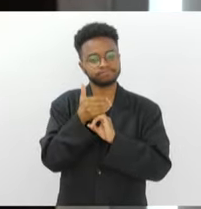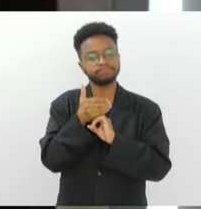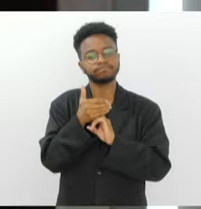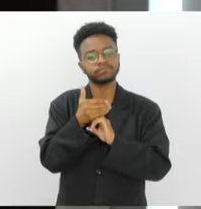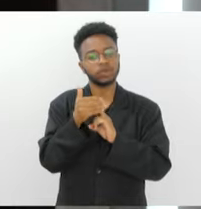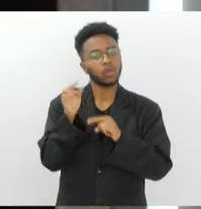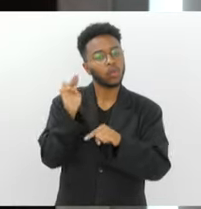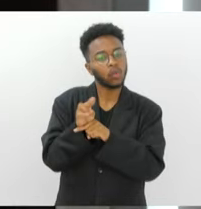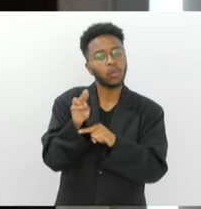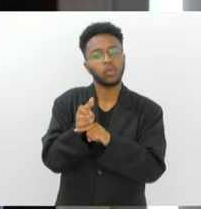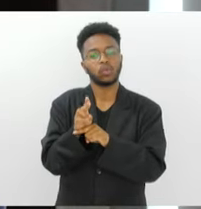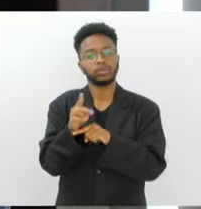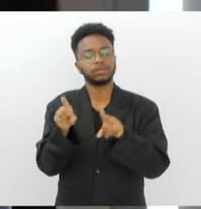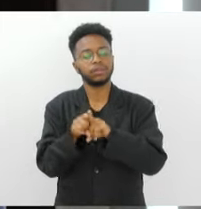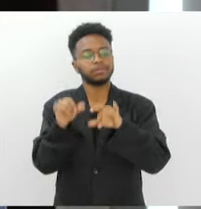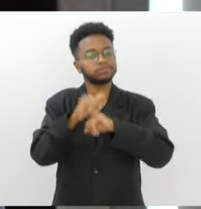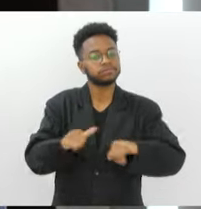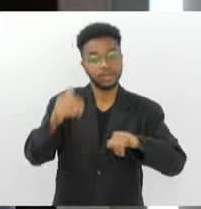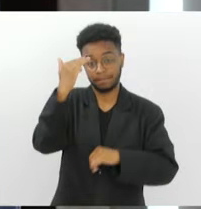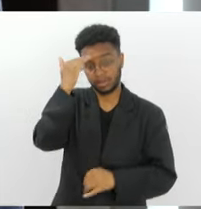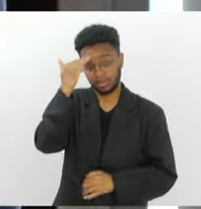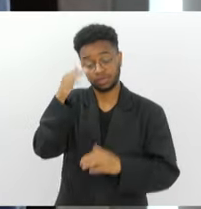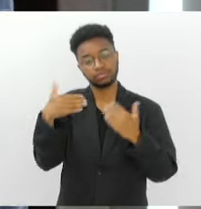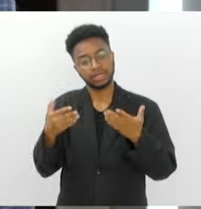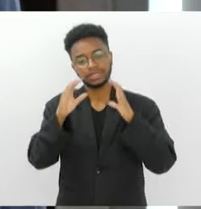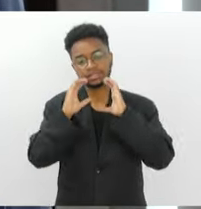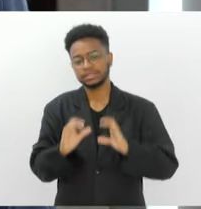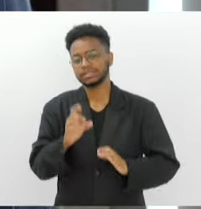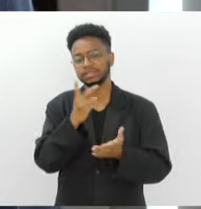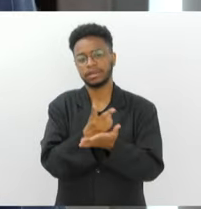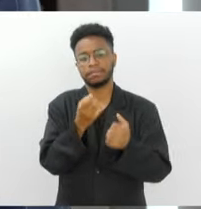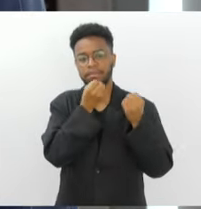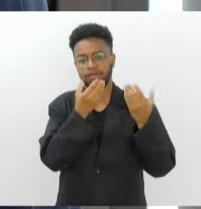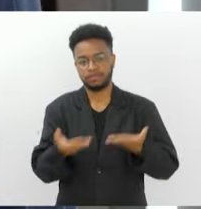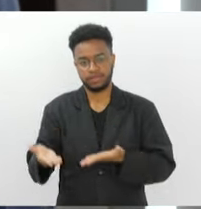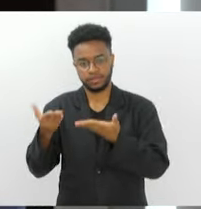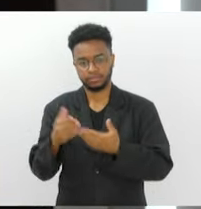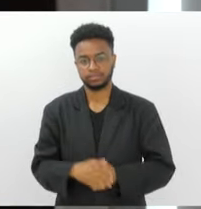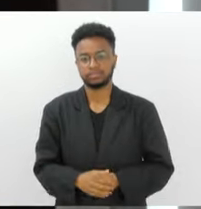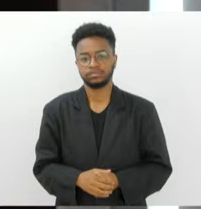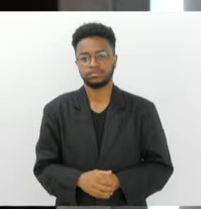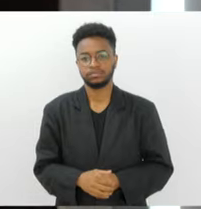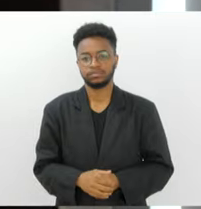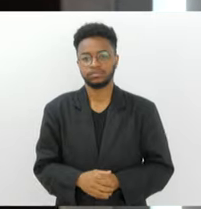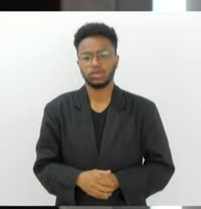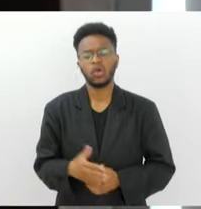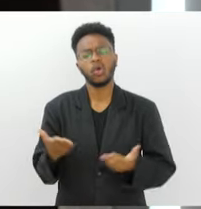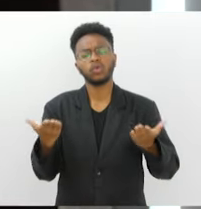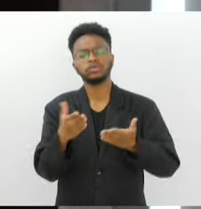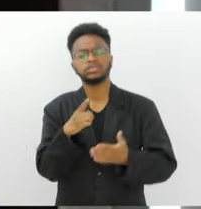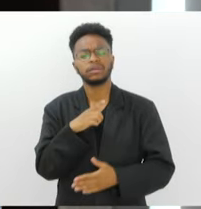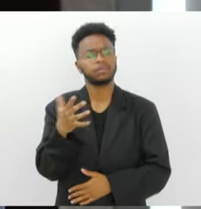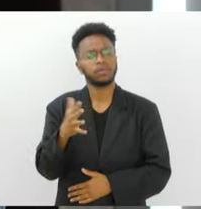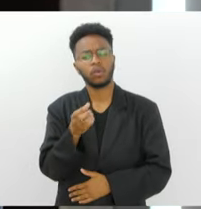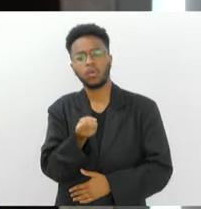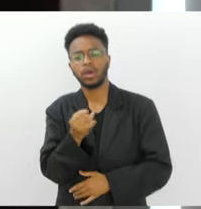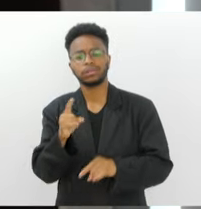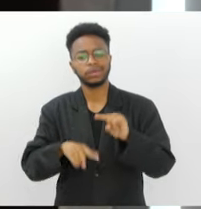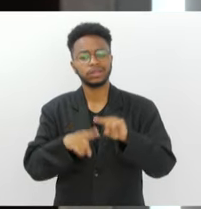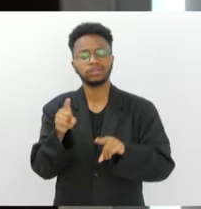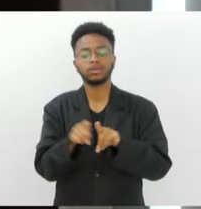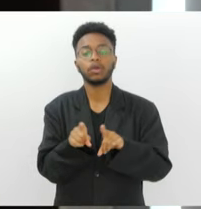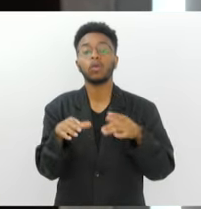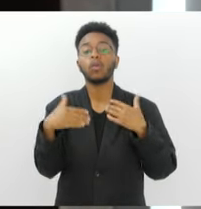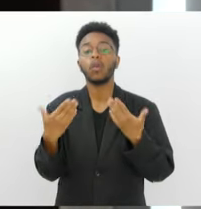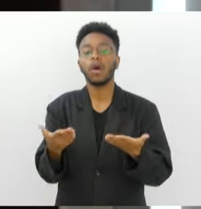guarda, proclamação da memória. E a cidadania é sempre muito bem-vinda. E qual a estimativa do acervo hoje aqui da Biblioteca Nacional e quais as